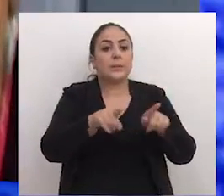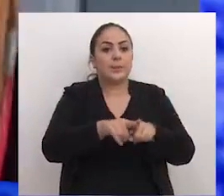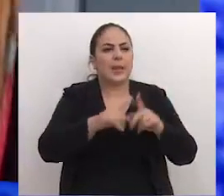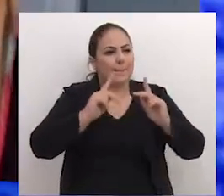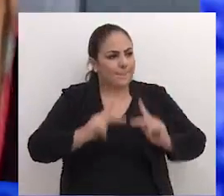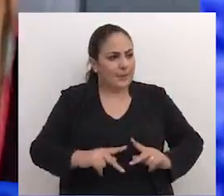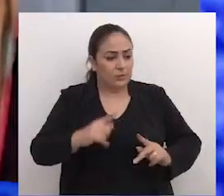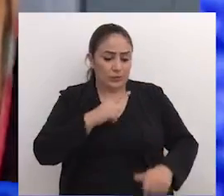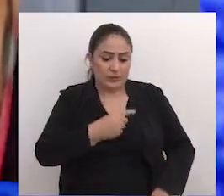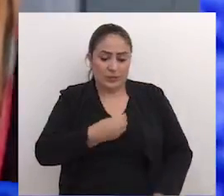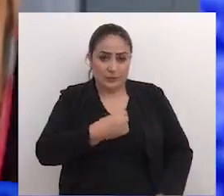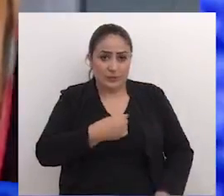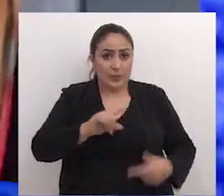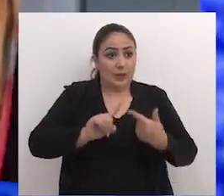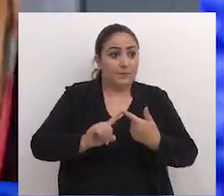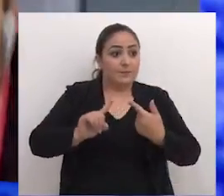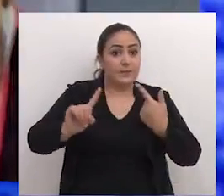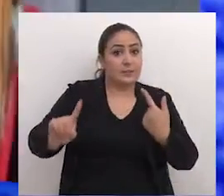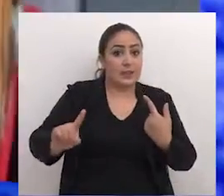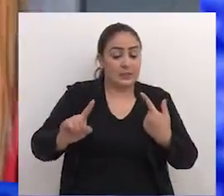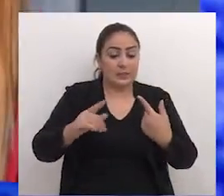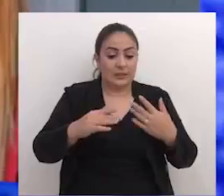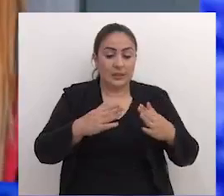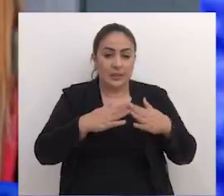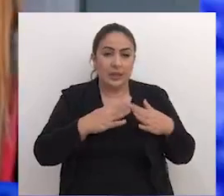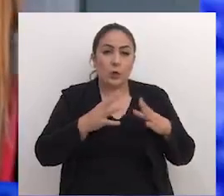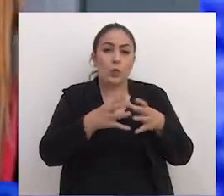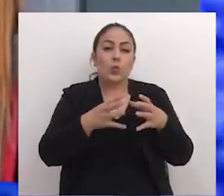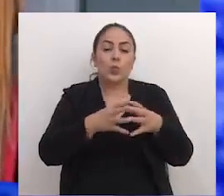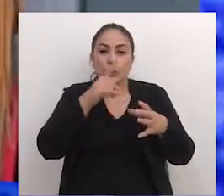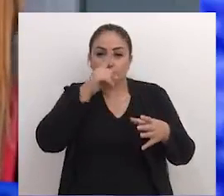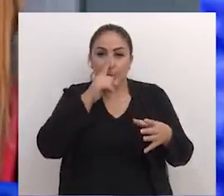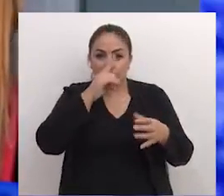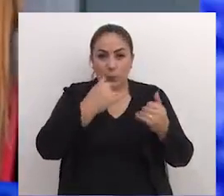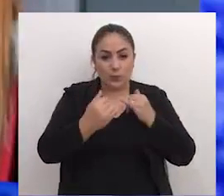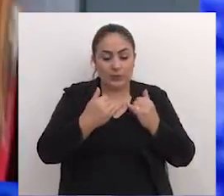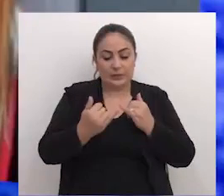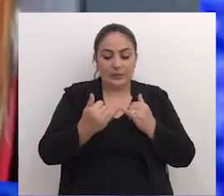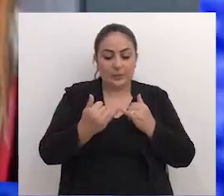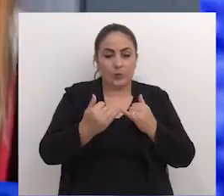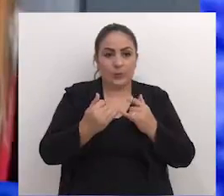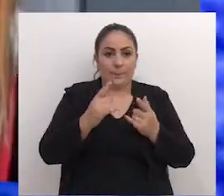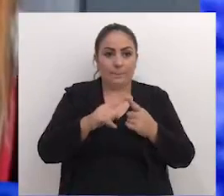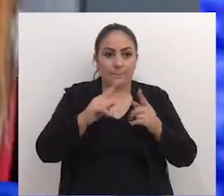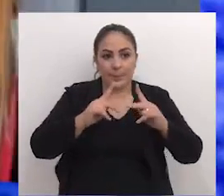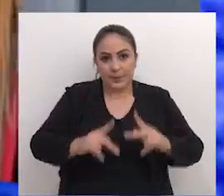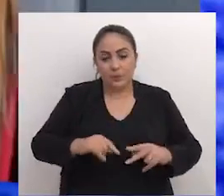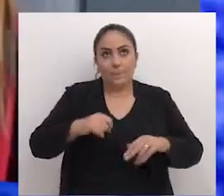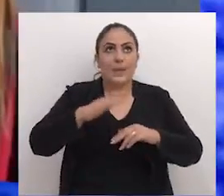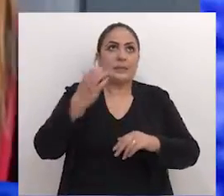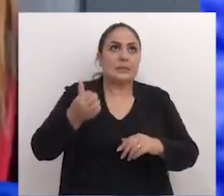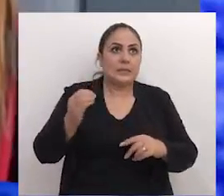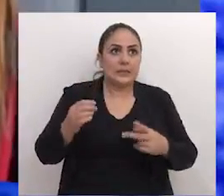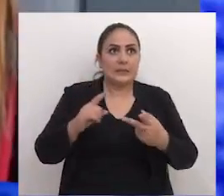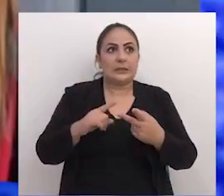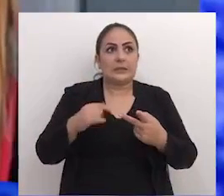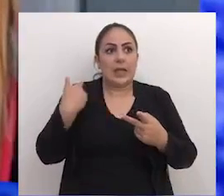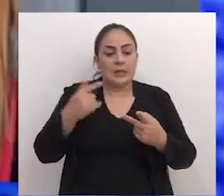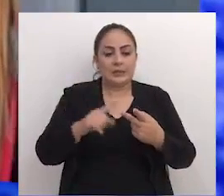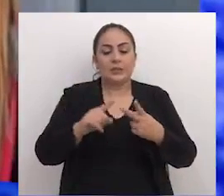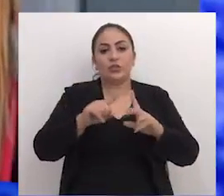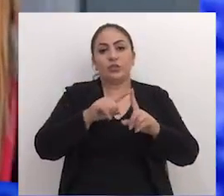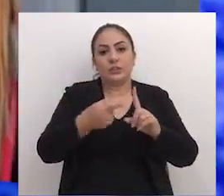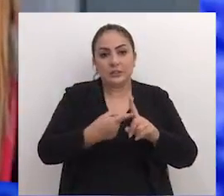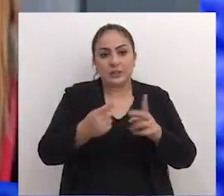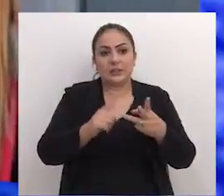também, as pessoas que estão afastadas, que são do grupo de risco, por exemplo, pessoas com mais de 60 anos,